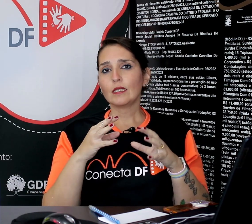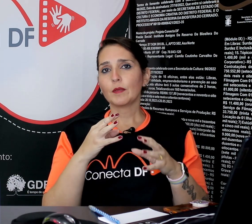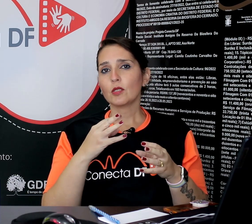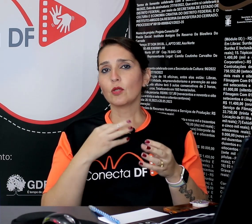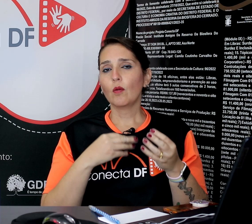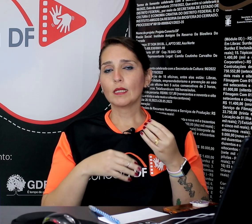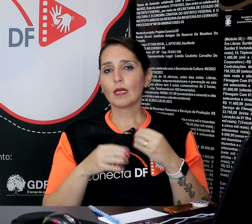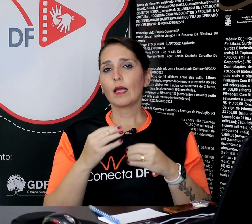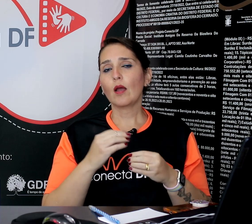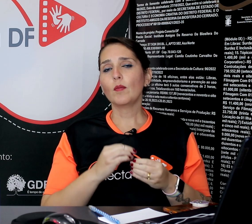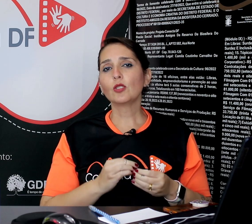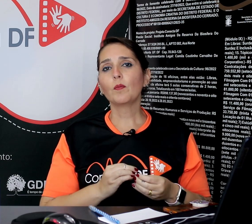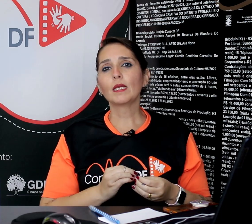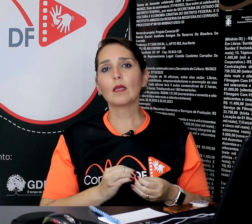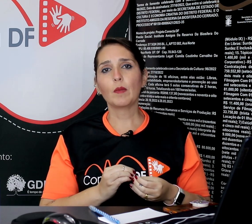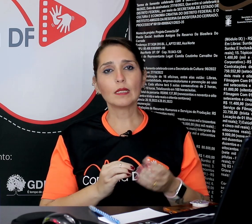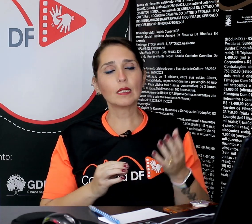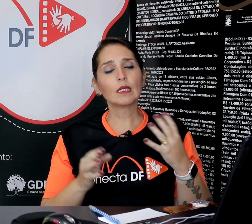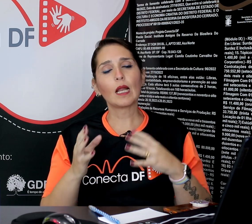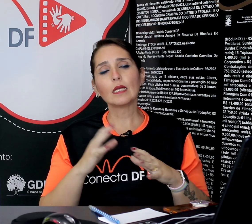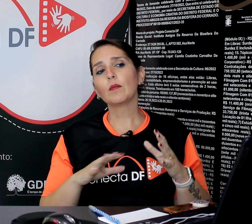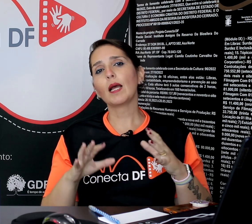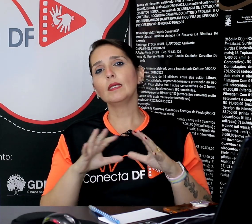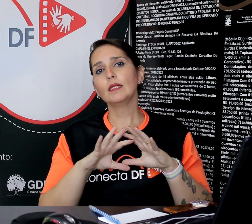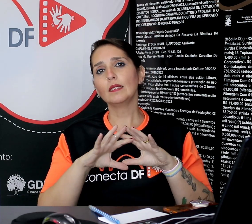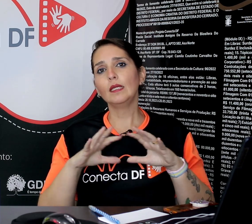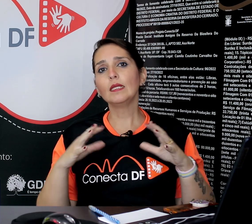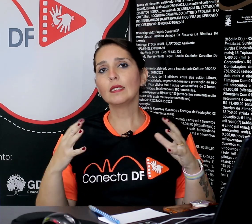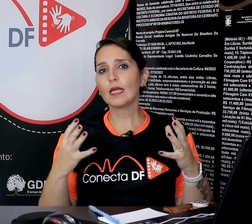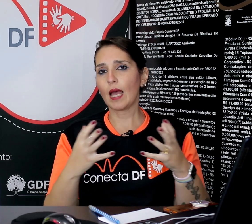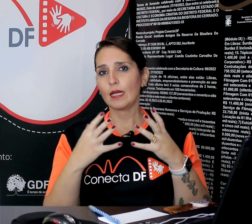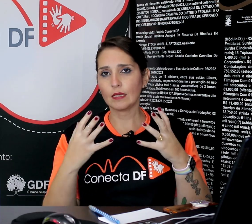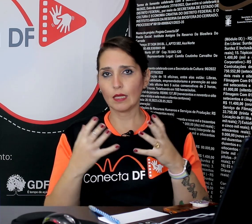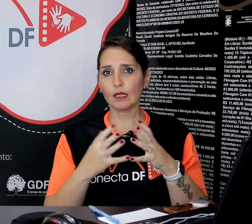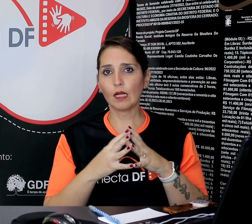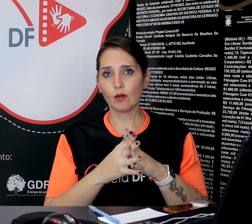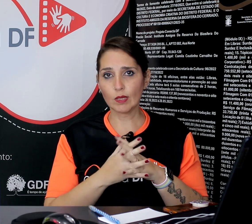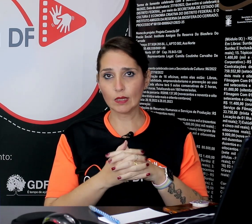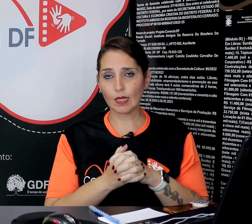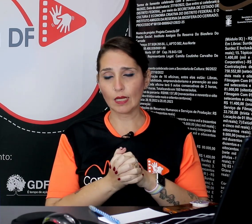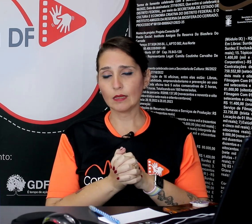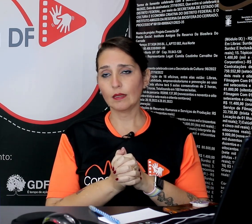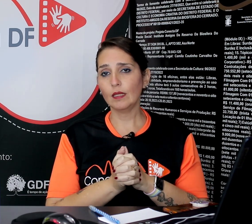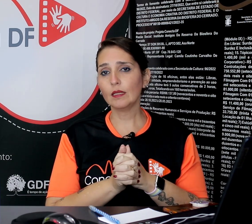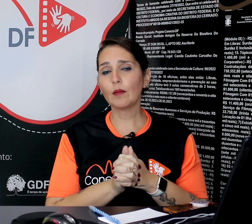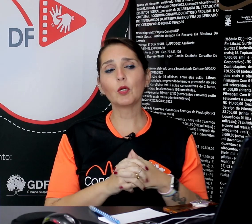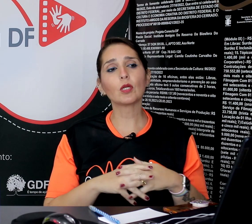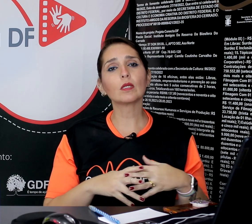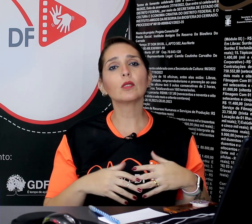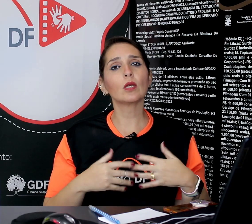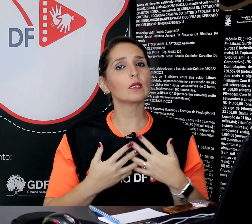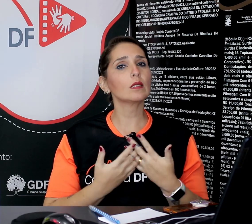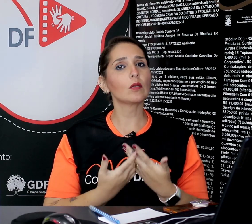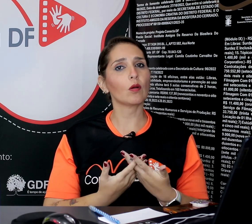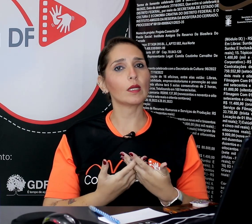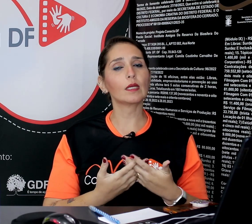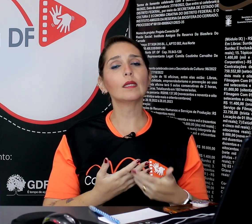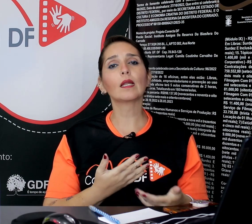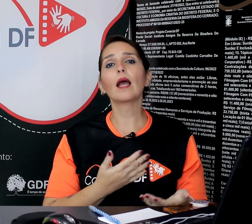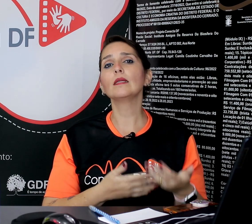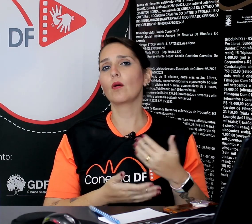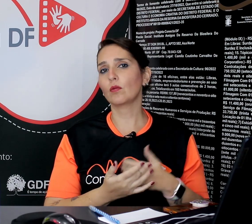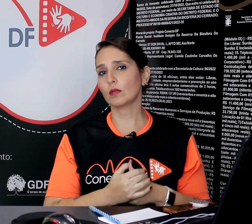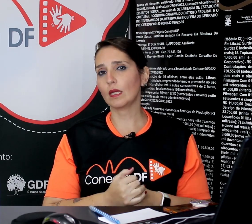são legais para a gente começar a realmente perceber esses sinais mais iniciais, né, da língua de sinais. E depois de assistir essa história,